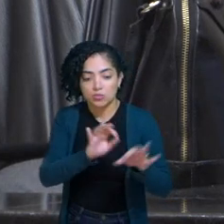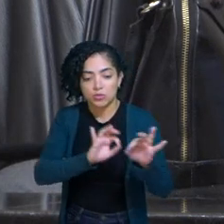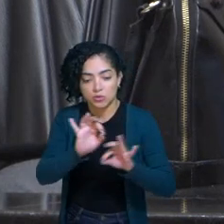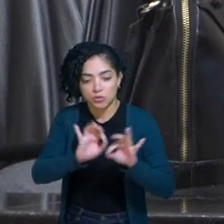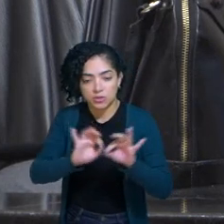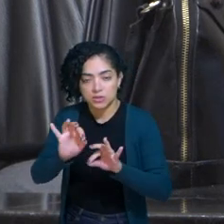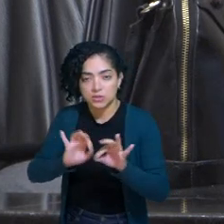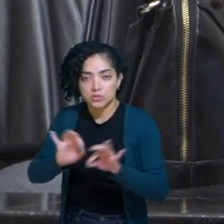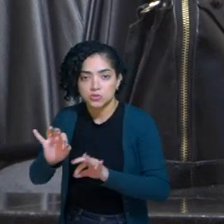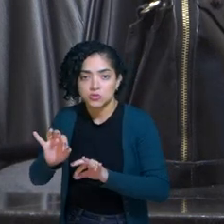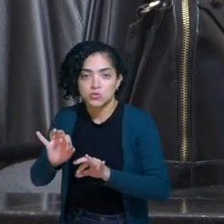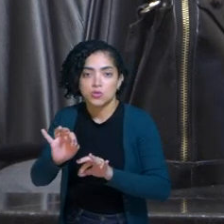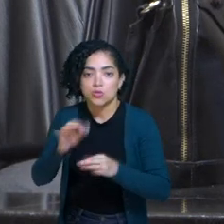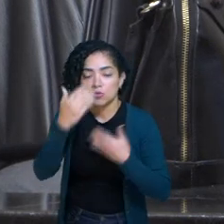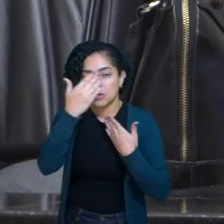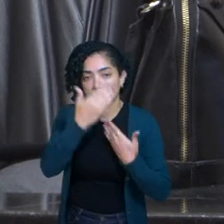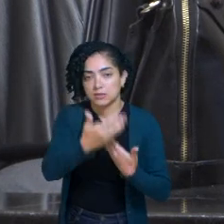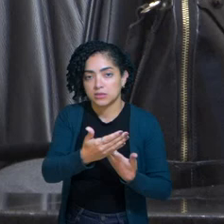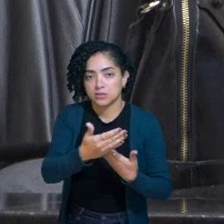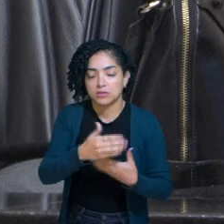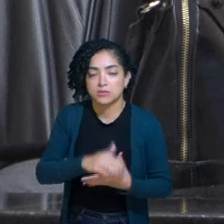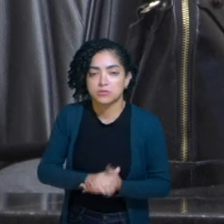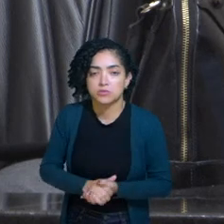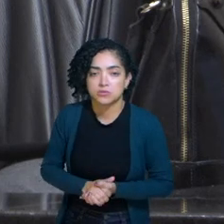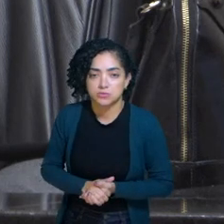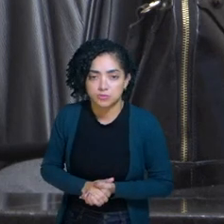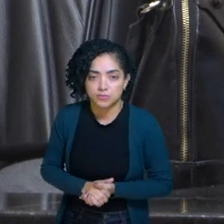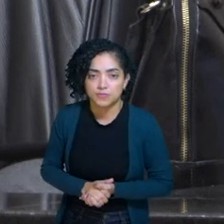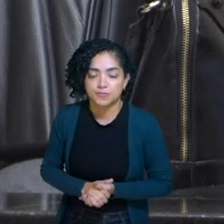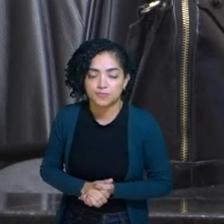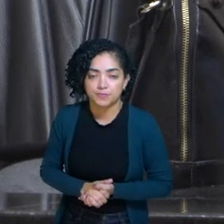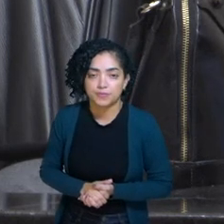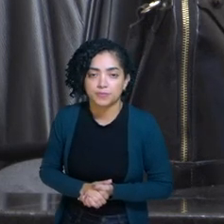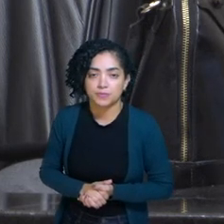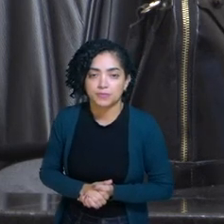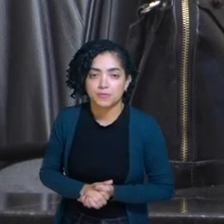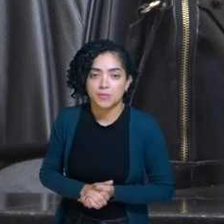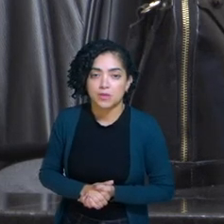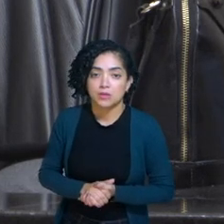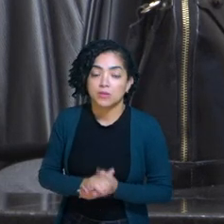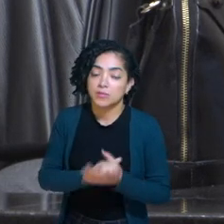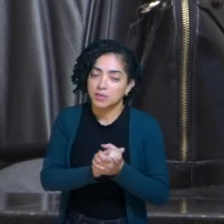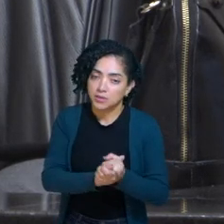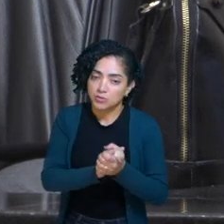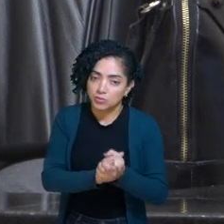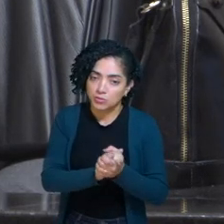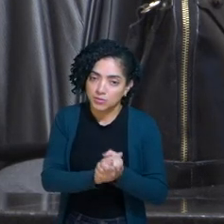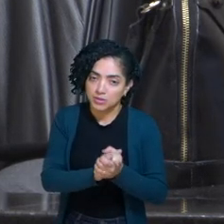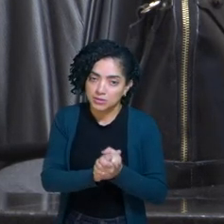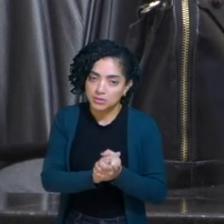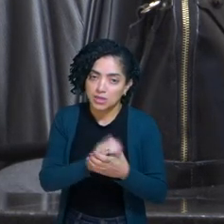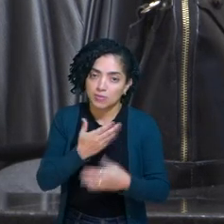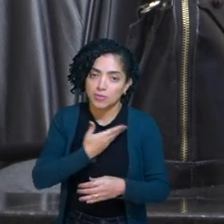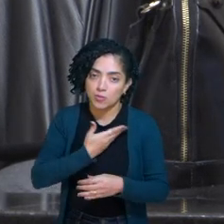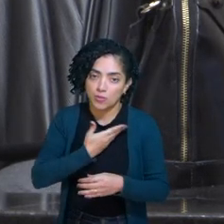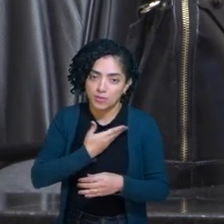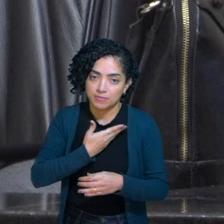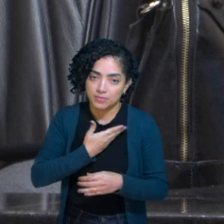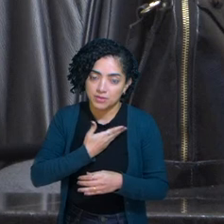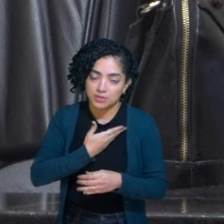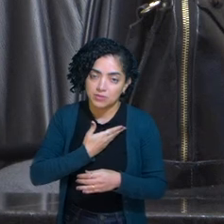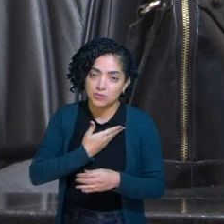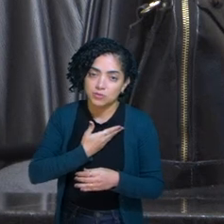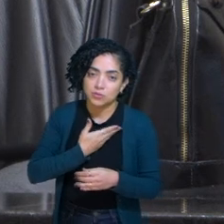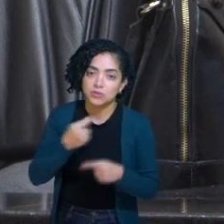Brasília Muito Obrigada e um grande abraço a todos eles né também quero cumprimentar o Lourival meu amigo que mais uma vez estão aqui juntos